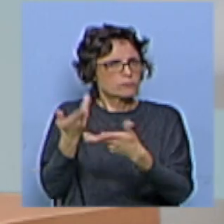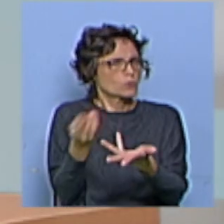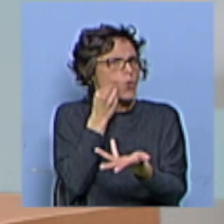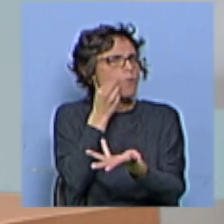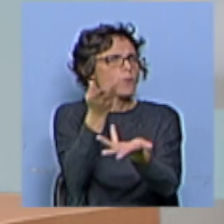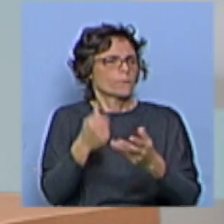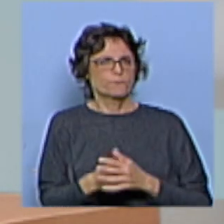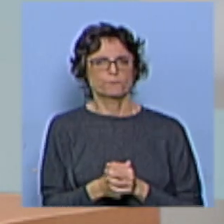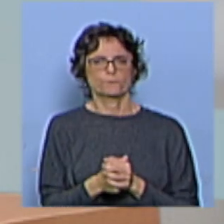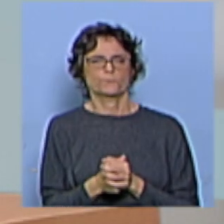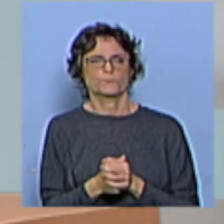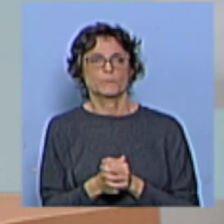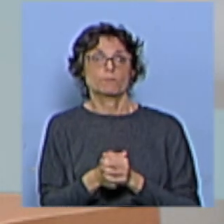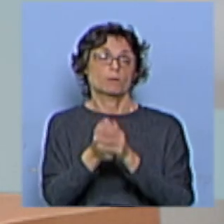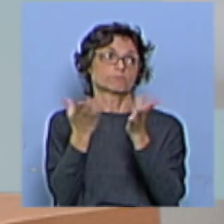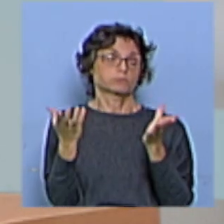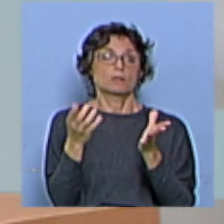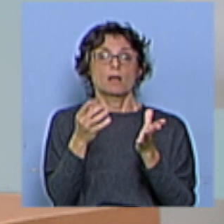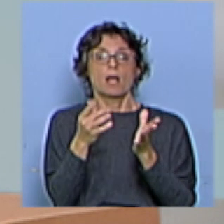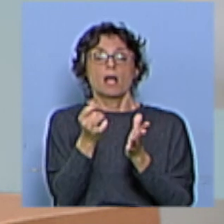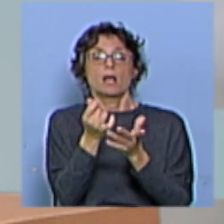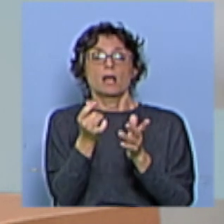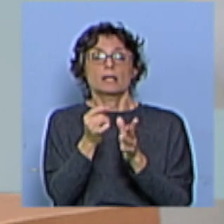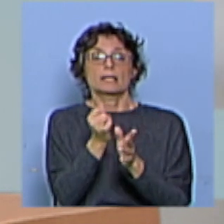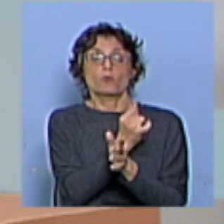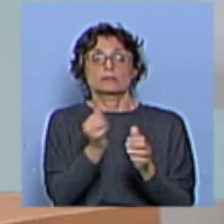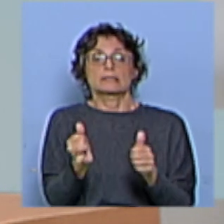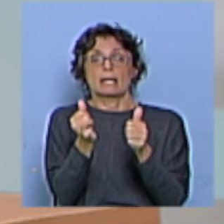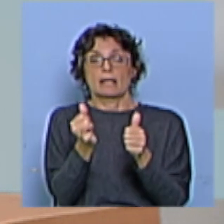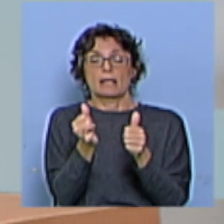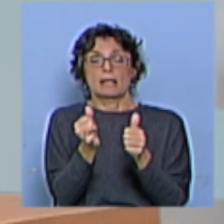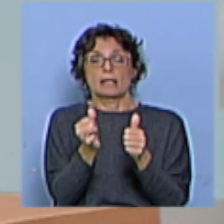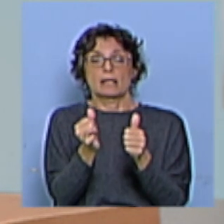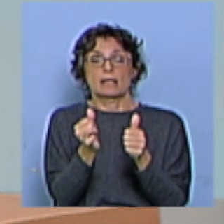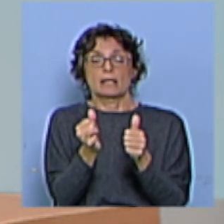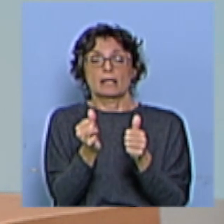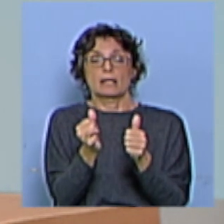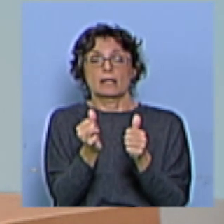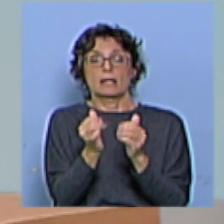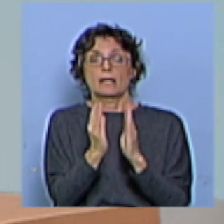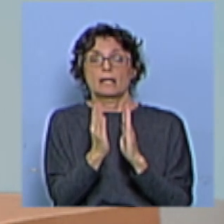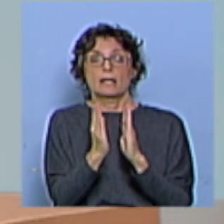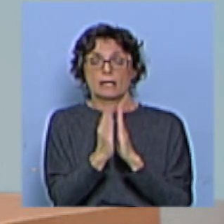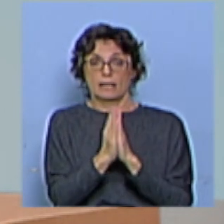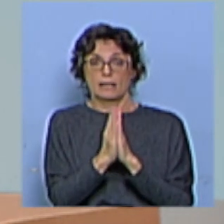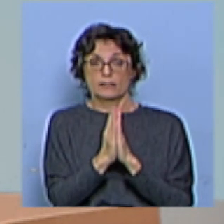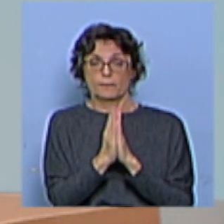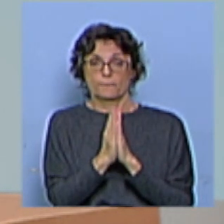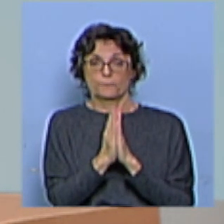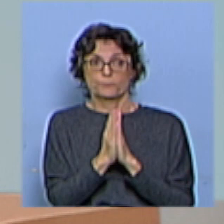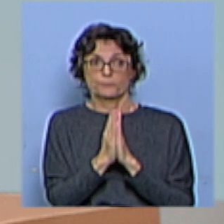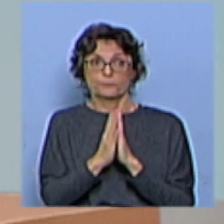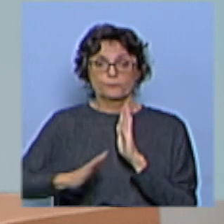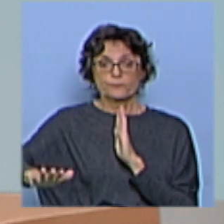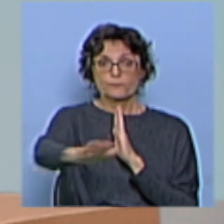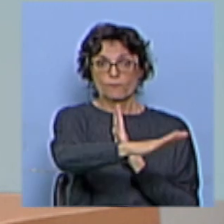as dioceses têm serviços vocacionados para tratar destas matérias do património cultural, seja mais especificamente no